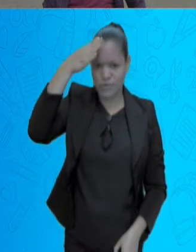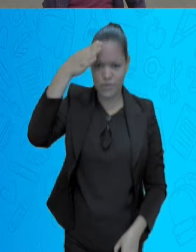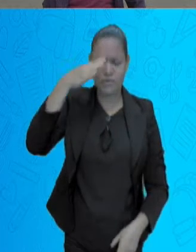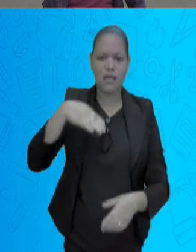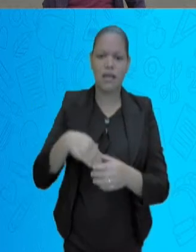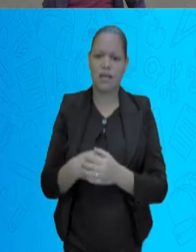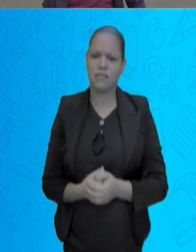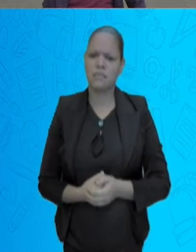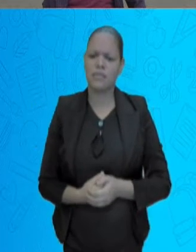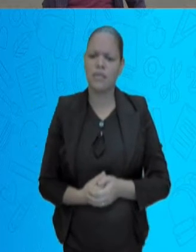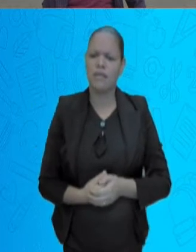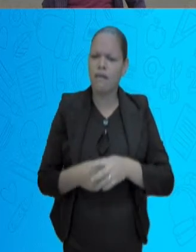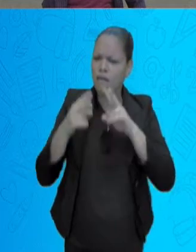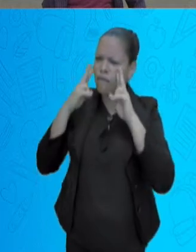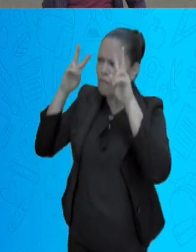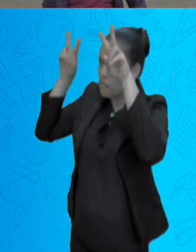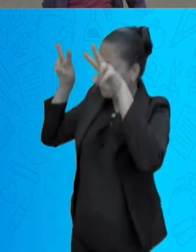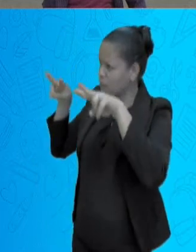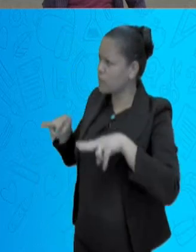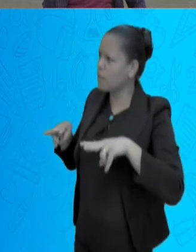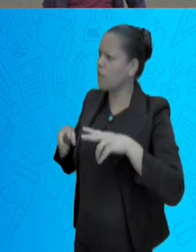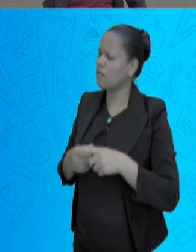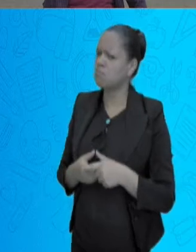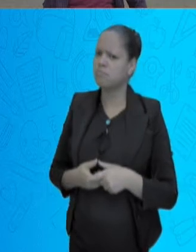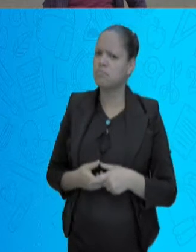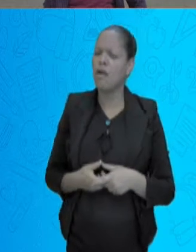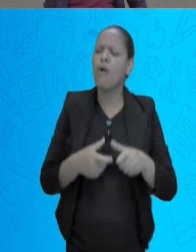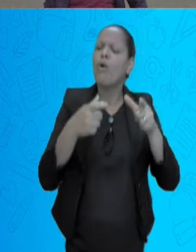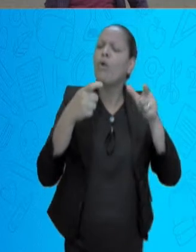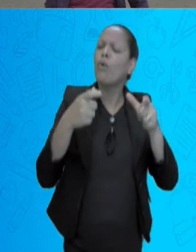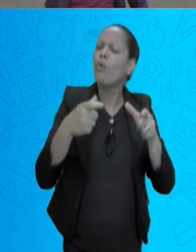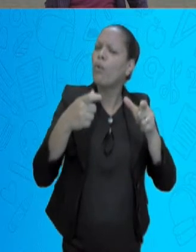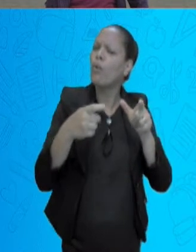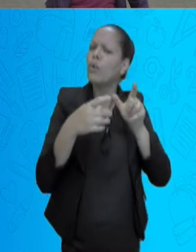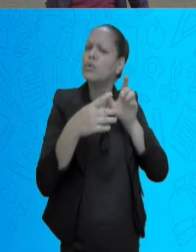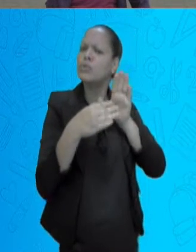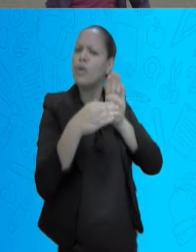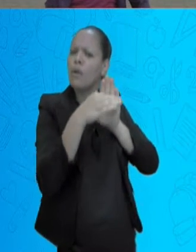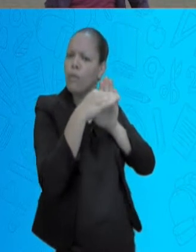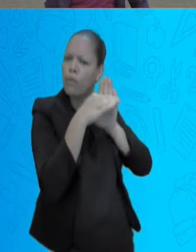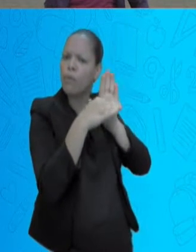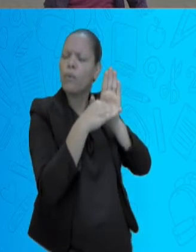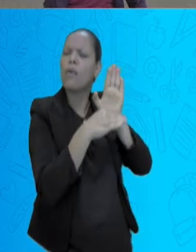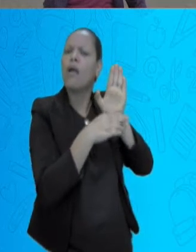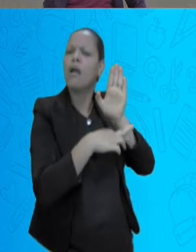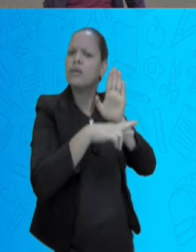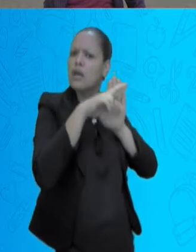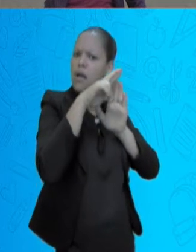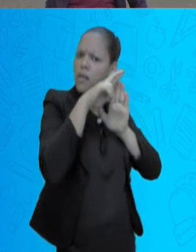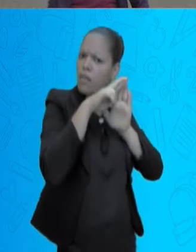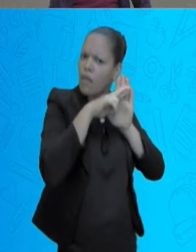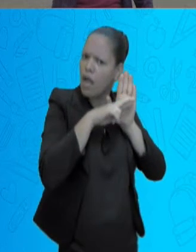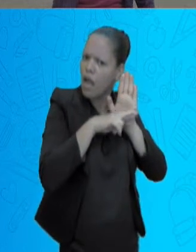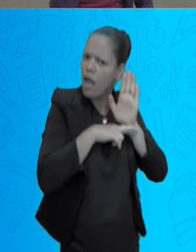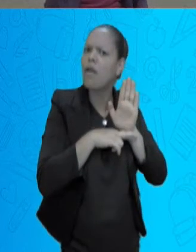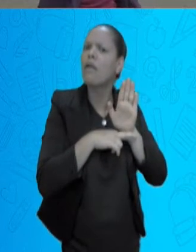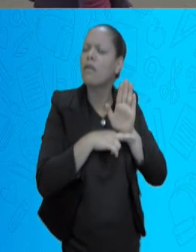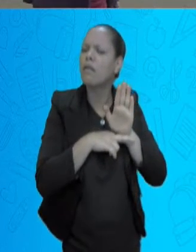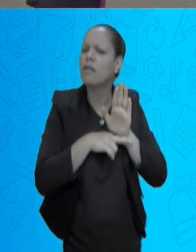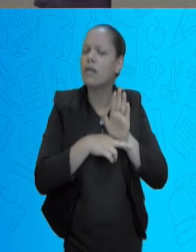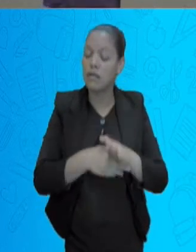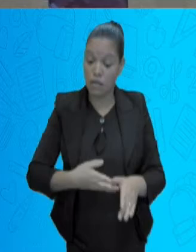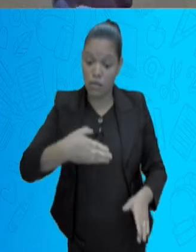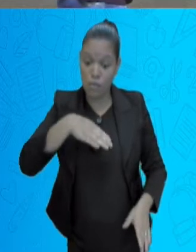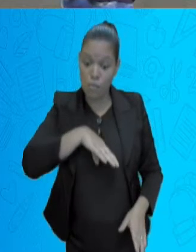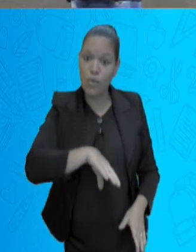língua portuguesa? Lembrou então? Isso é nome próprio.